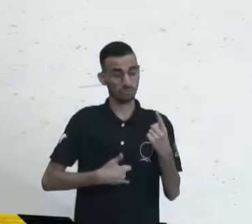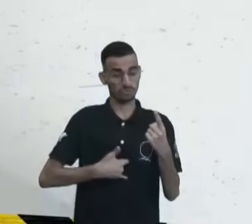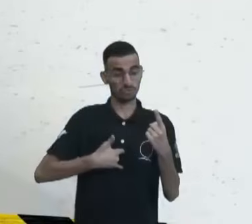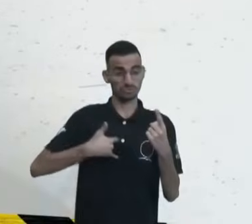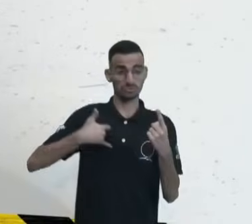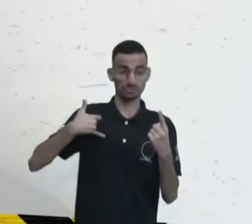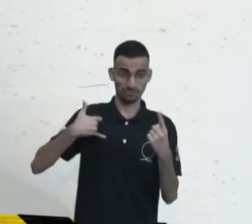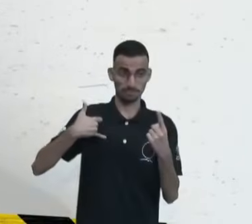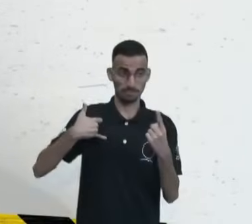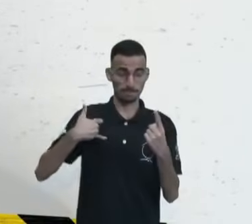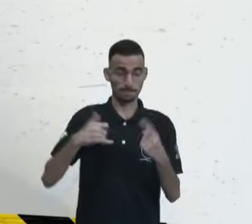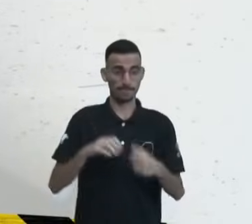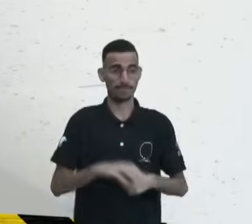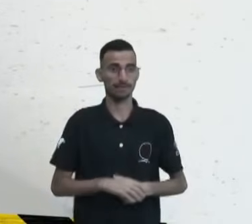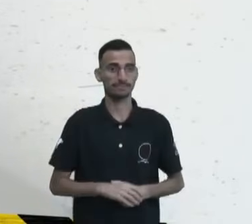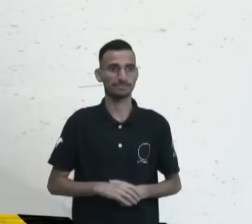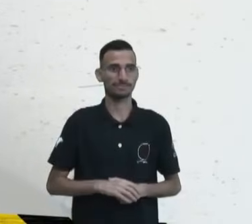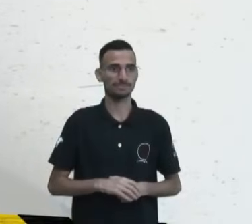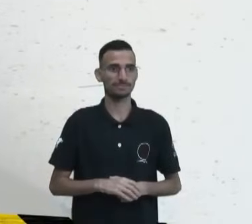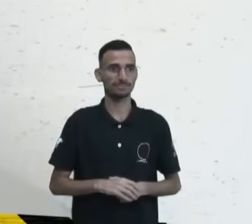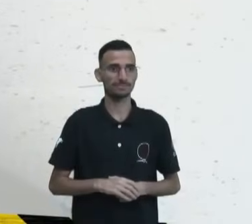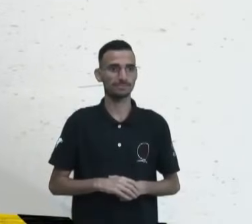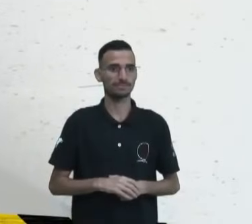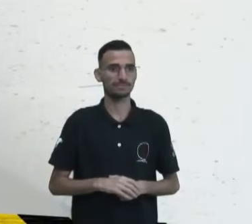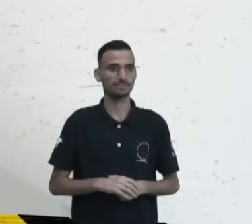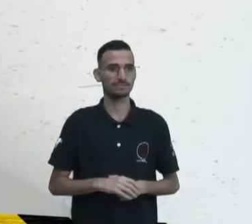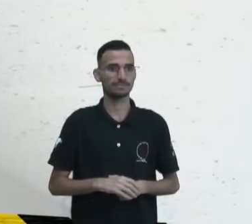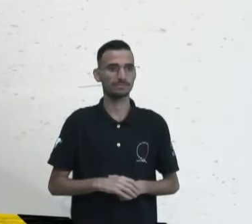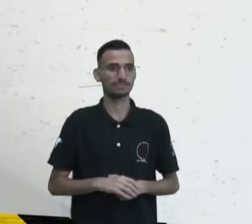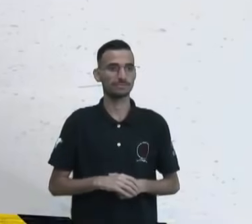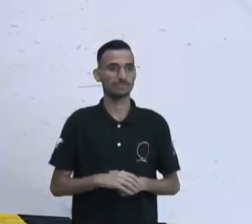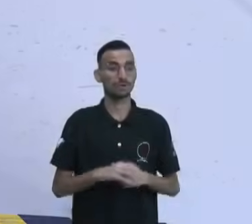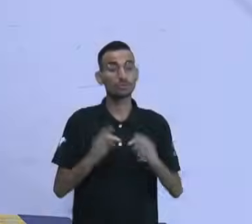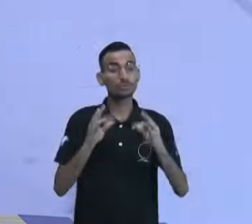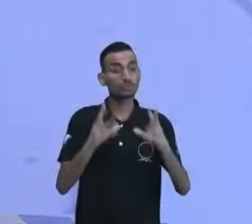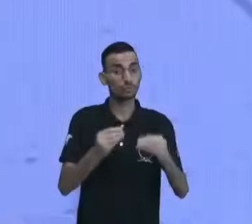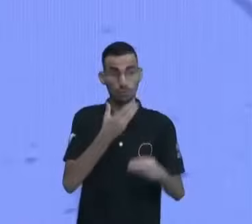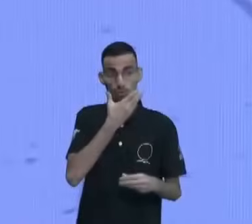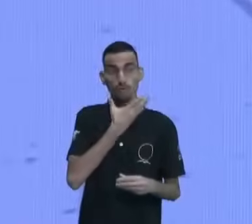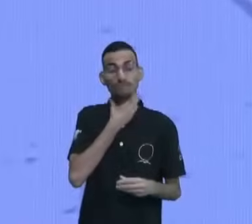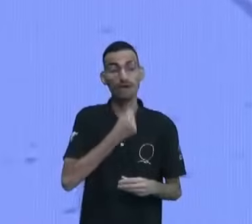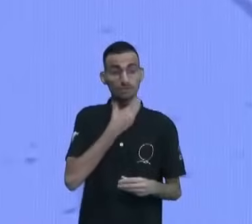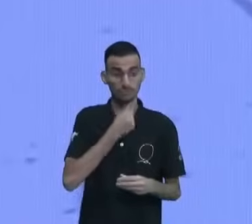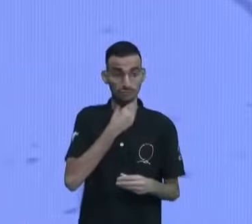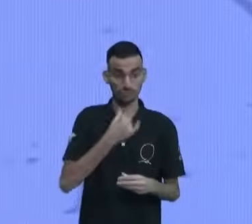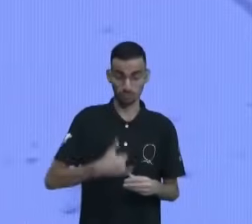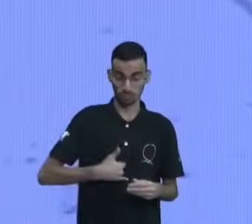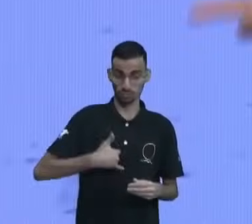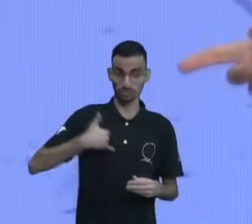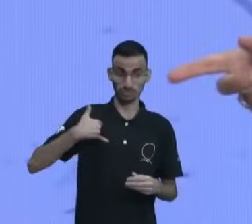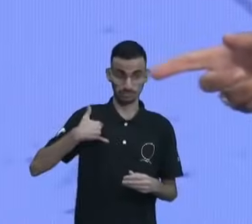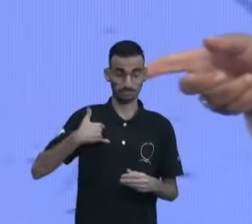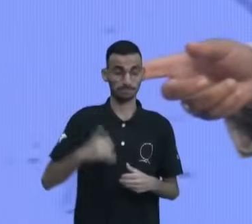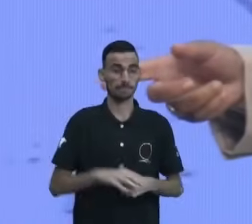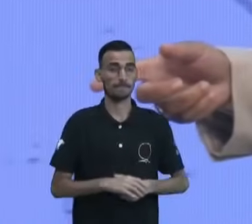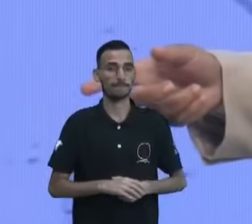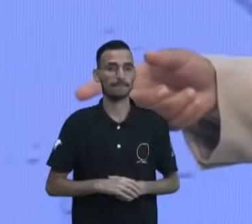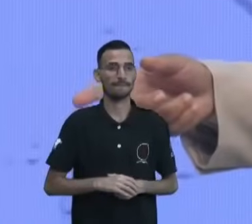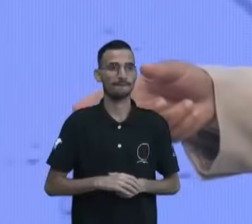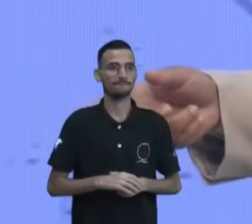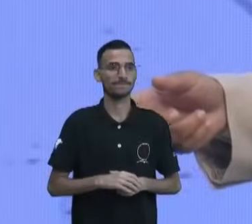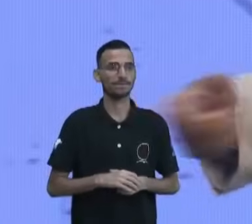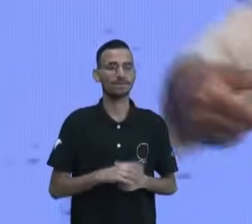soberba todo falsificador da palavra é soberba ele sabe mais do que todo mundo ele conhece mais a Bíblia todo